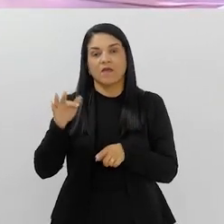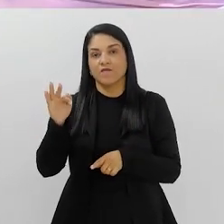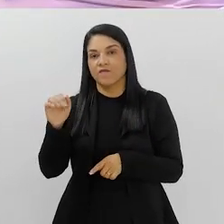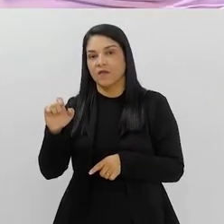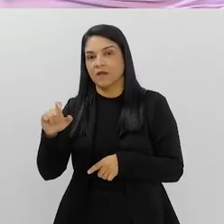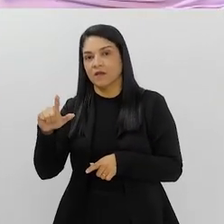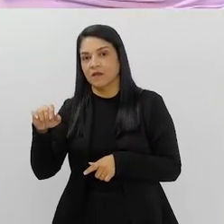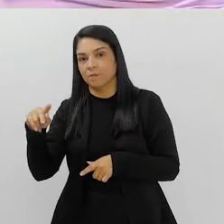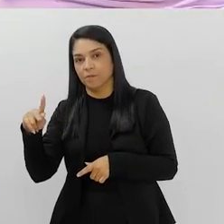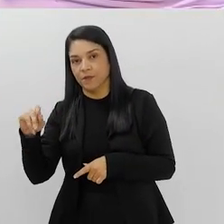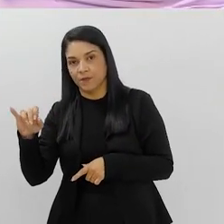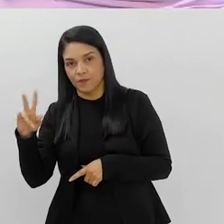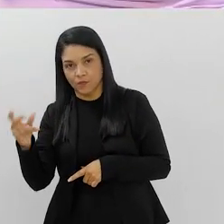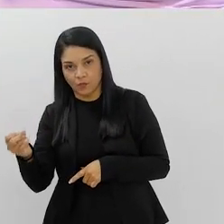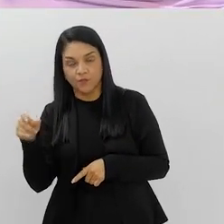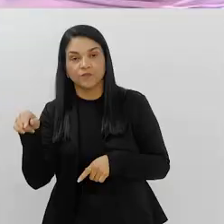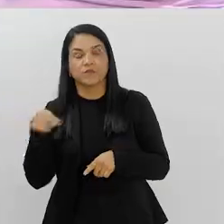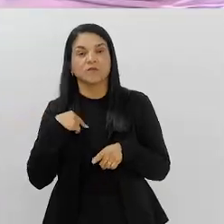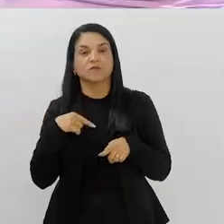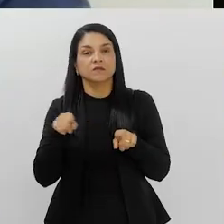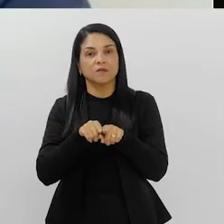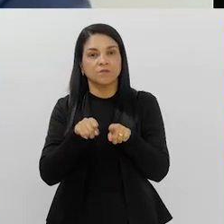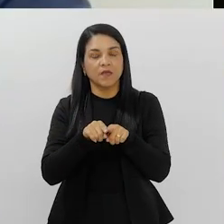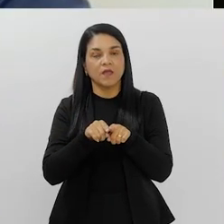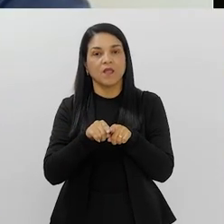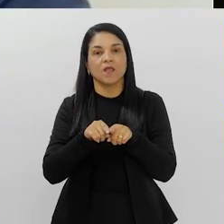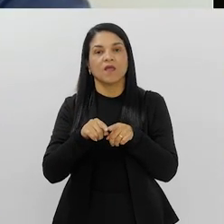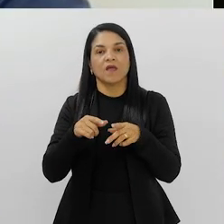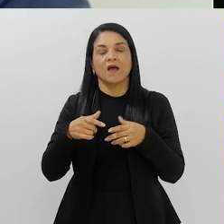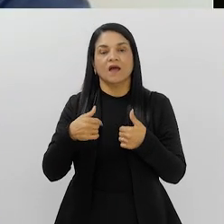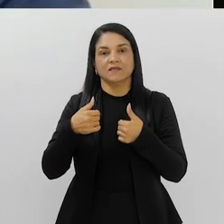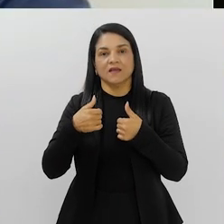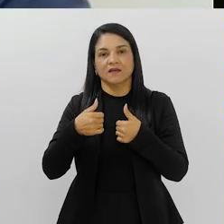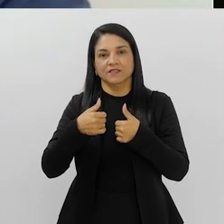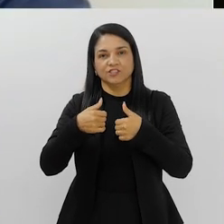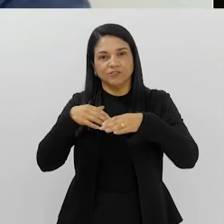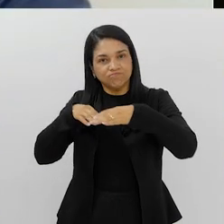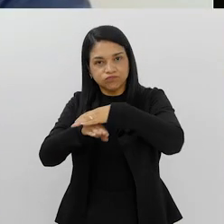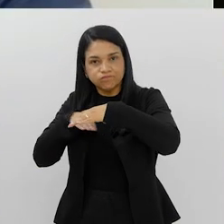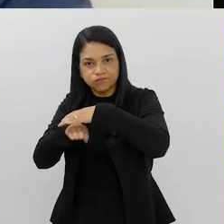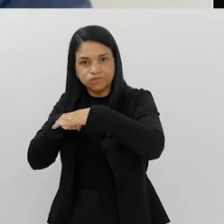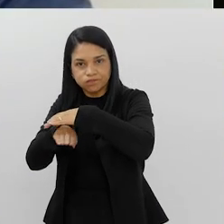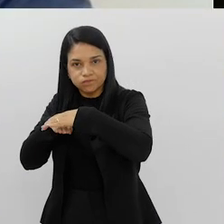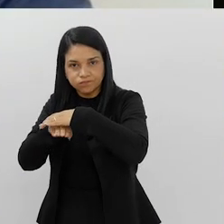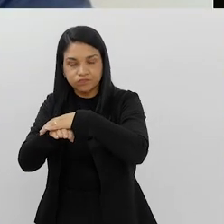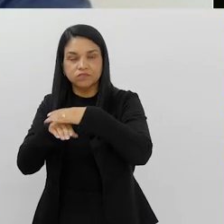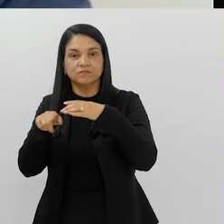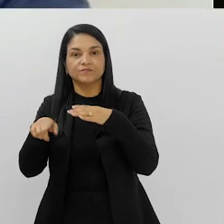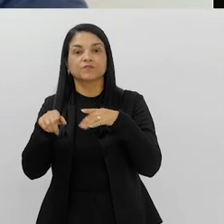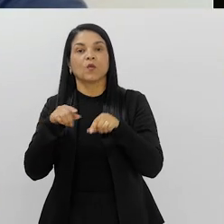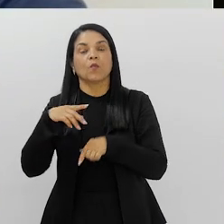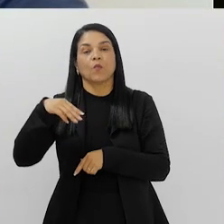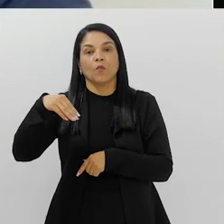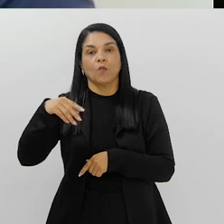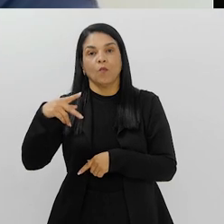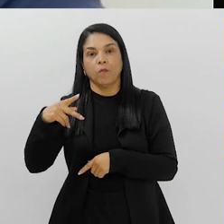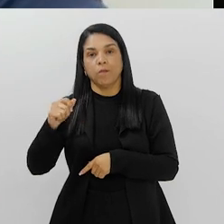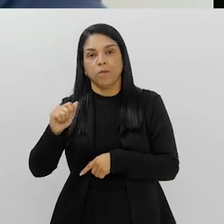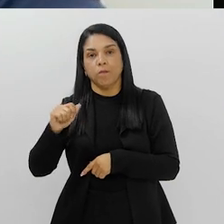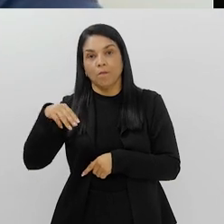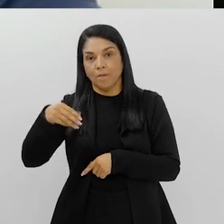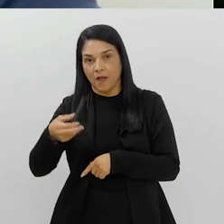O Prata da Casa, e o Pablo, né? O Pablo com o atacante que apareceu essa oportunidade para a gente, o